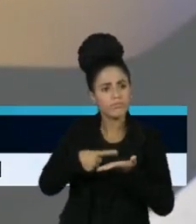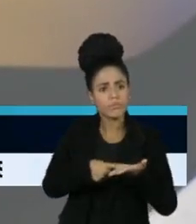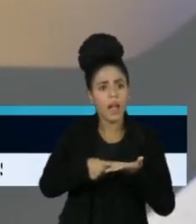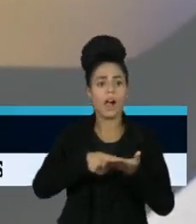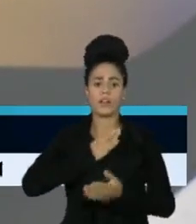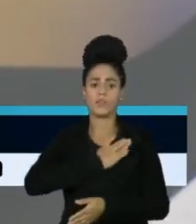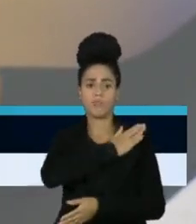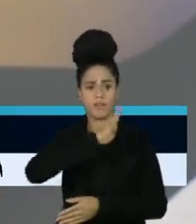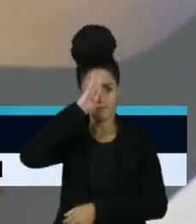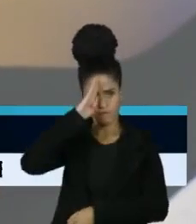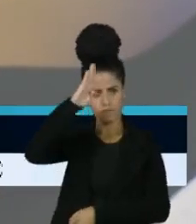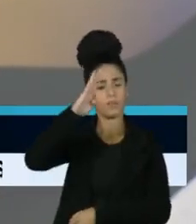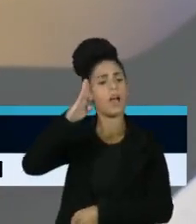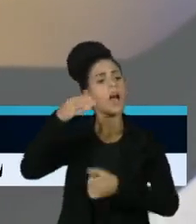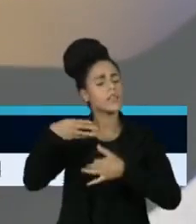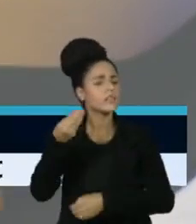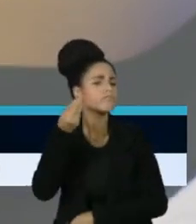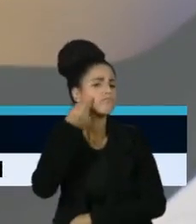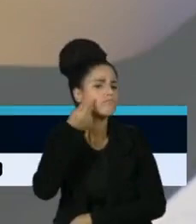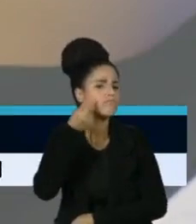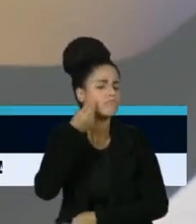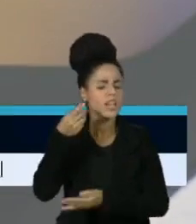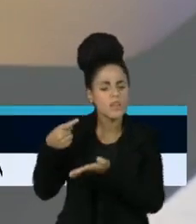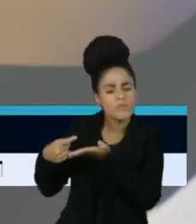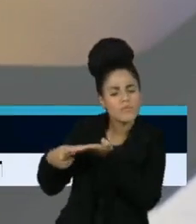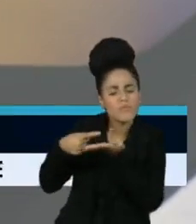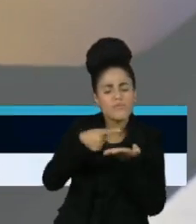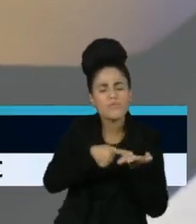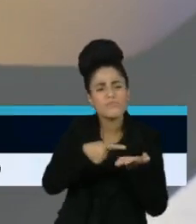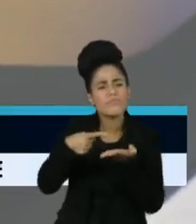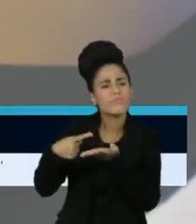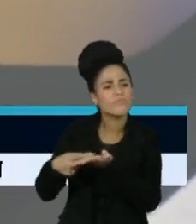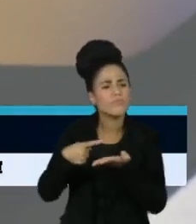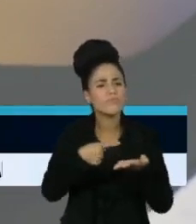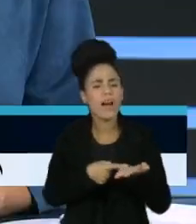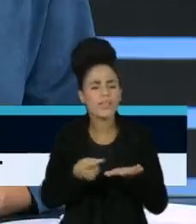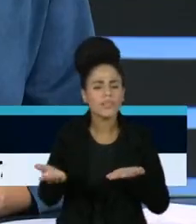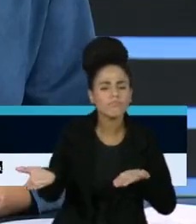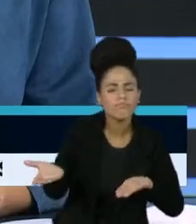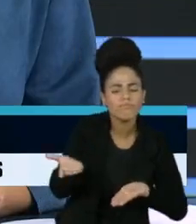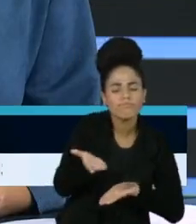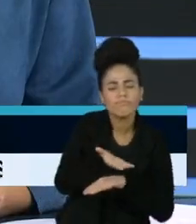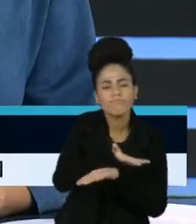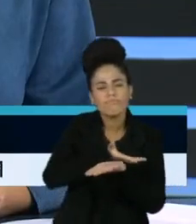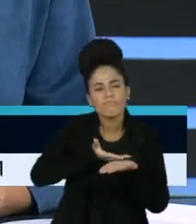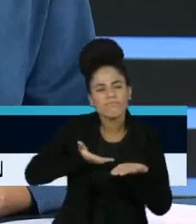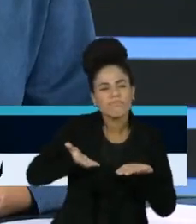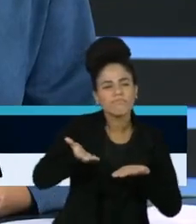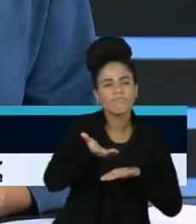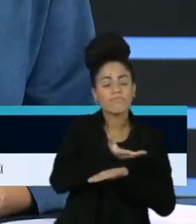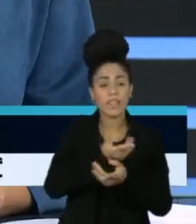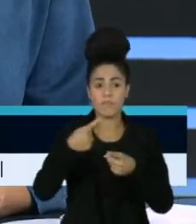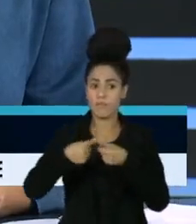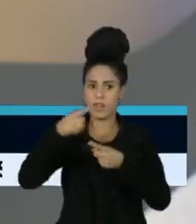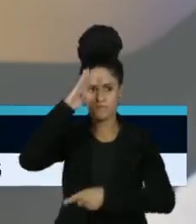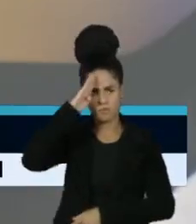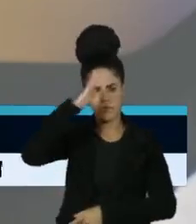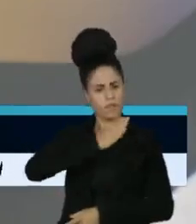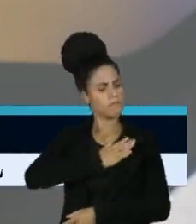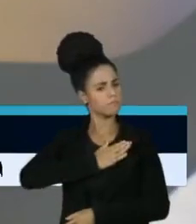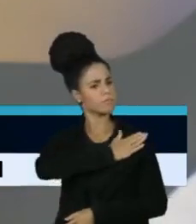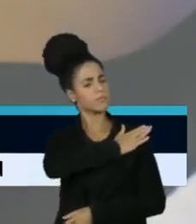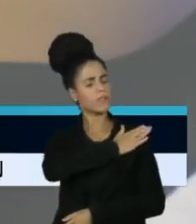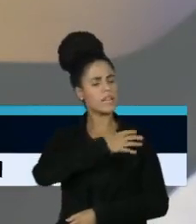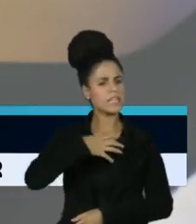Nogueira. Aquilo também foi uma tentativa de jogar água na fervura, porque os militares ficaram